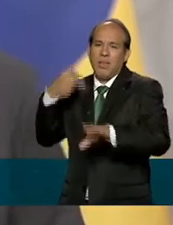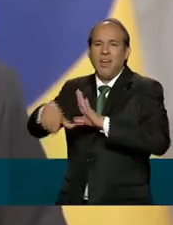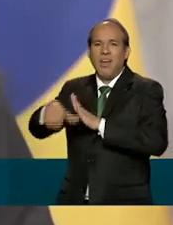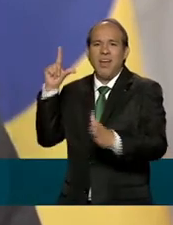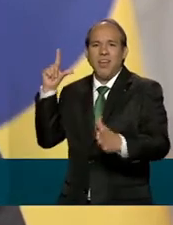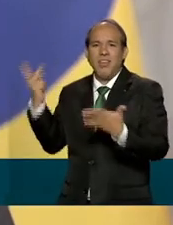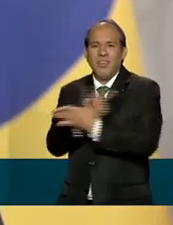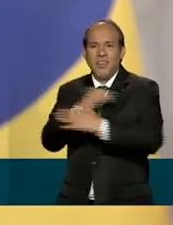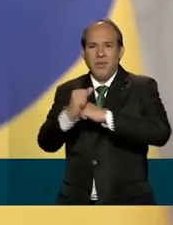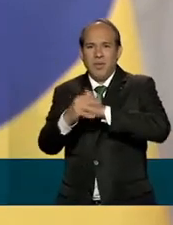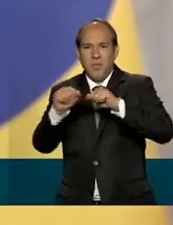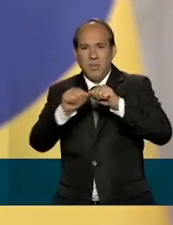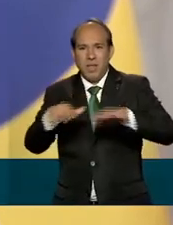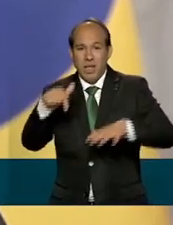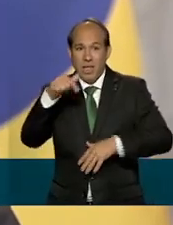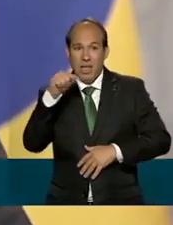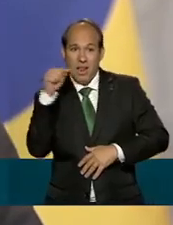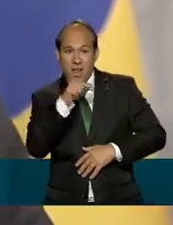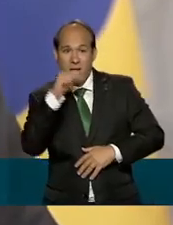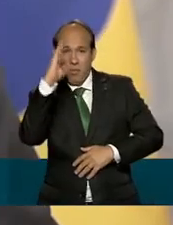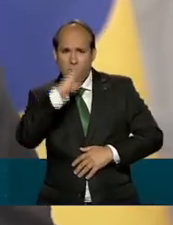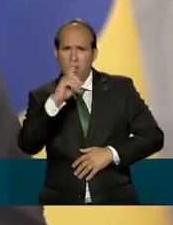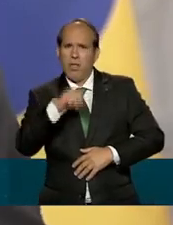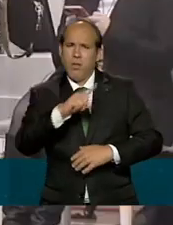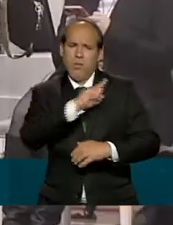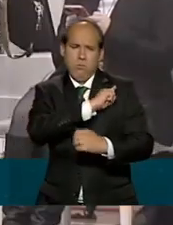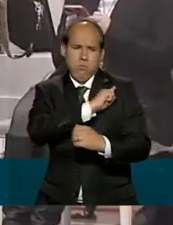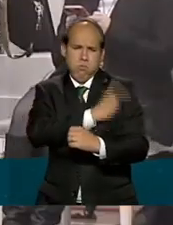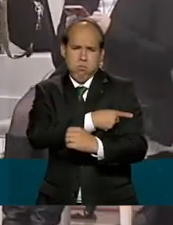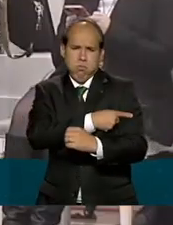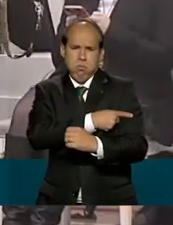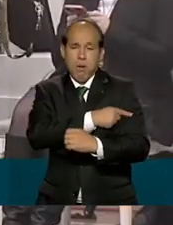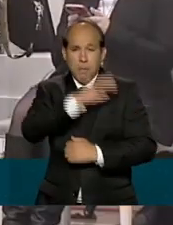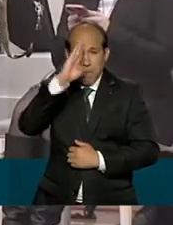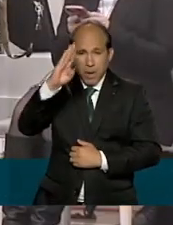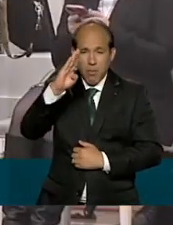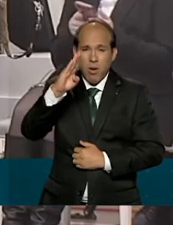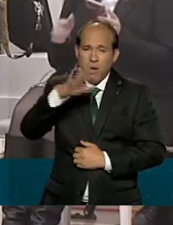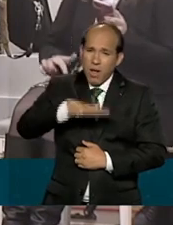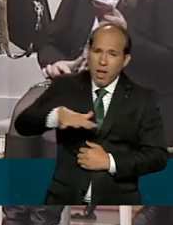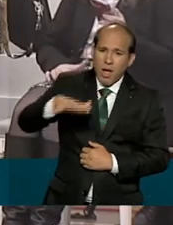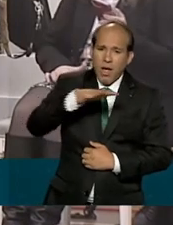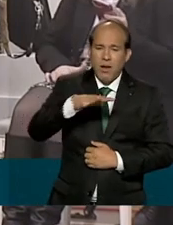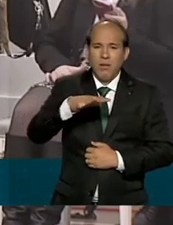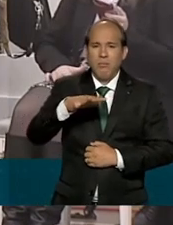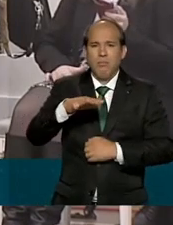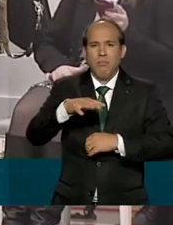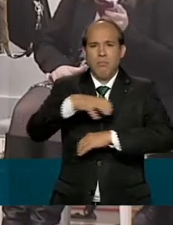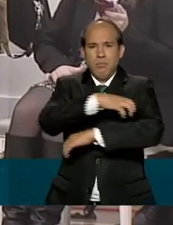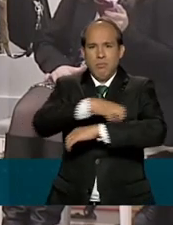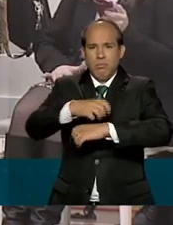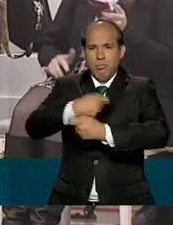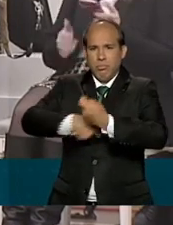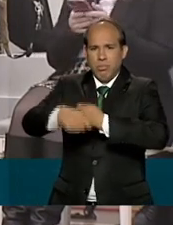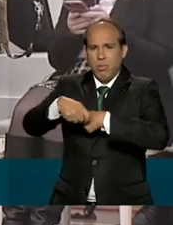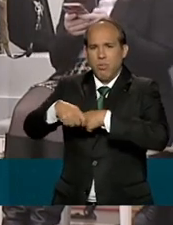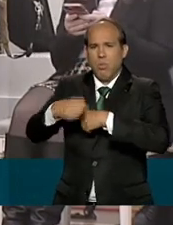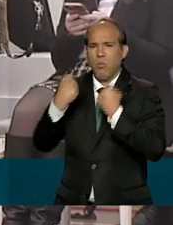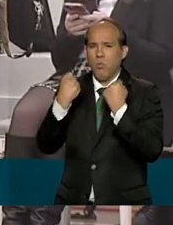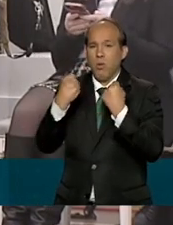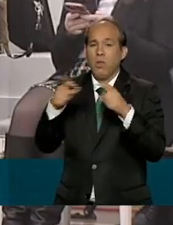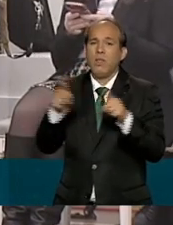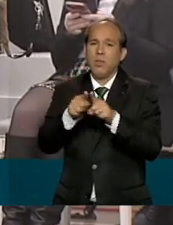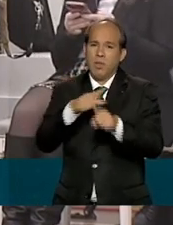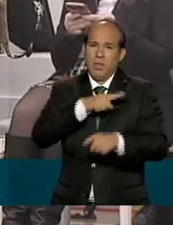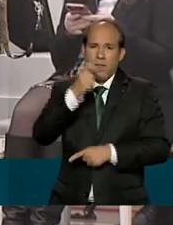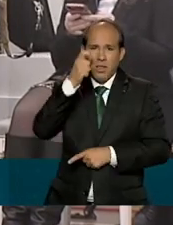Brasil é uma potência, em especial no agronegócio. Existe muito interesse da nossa